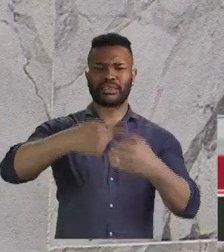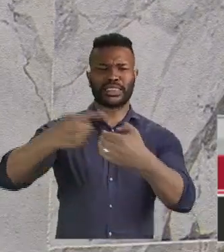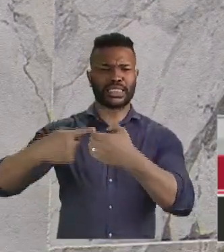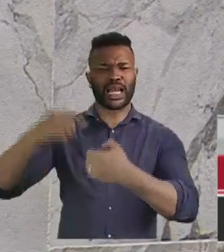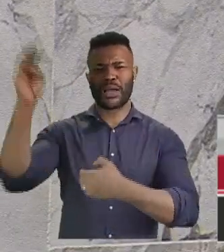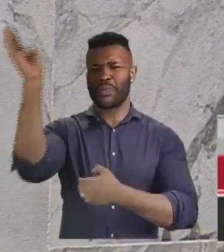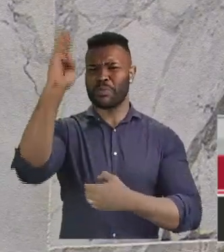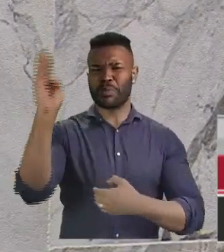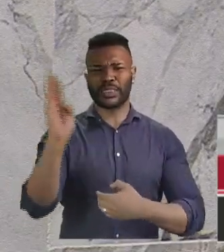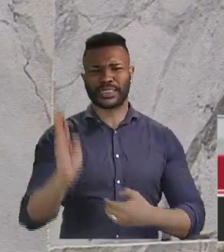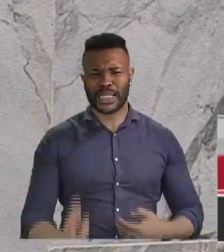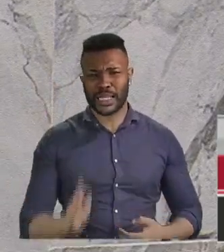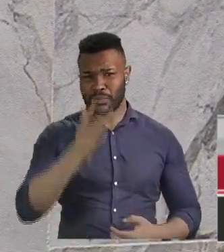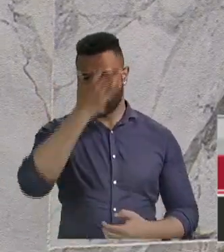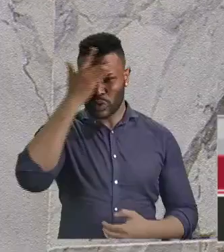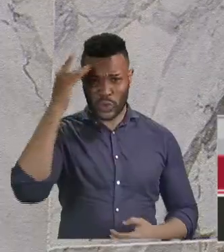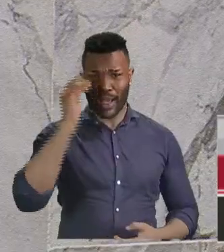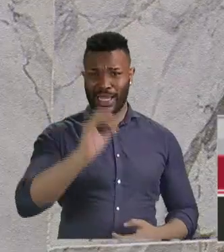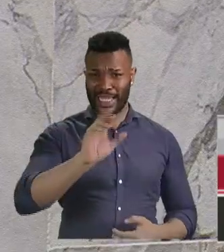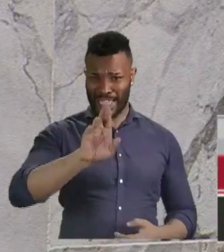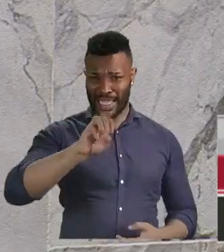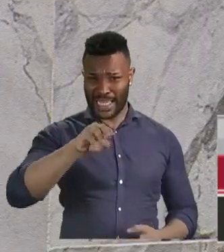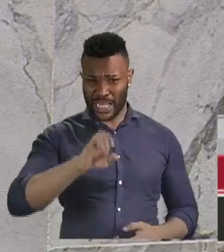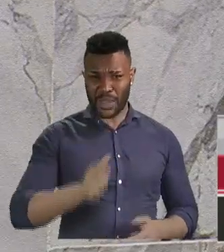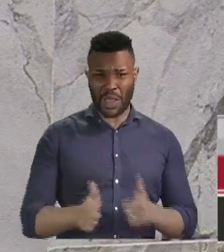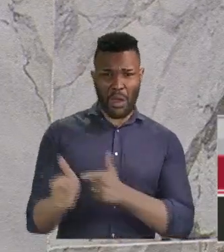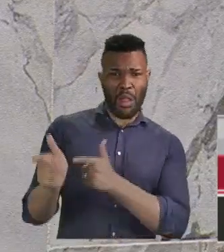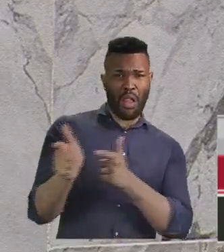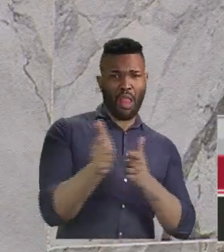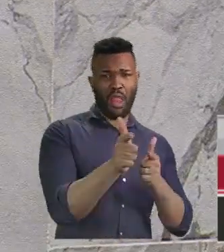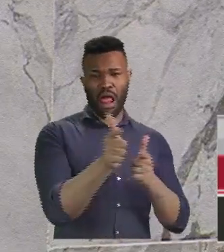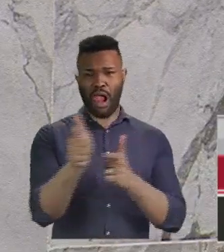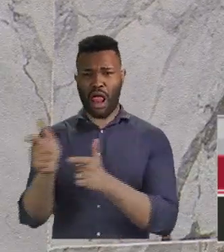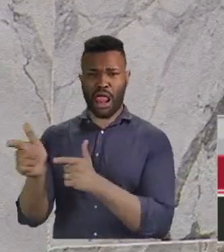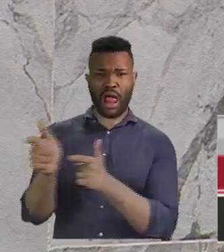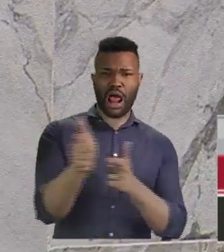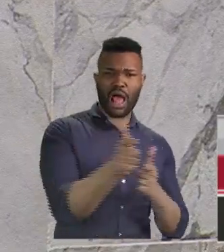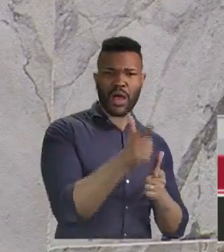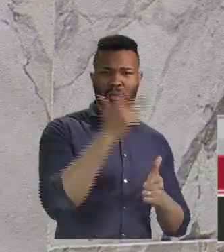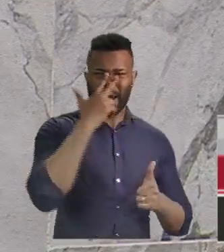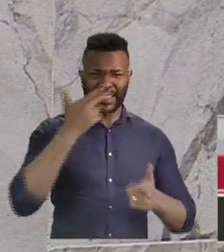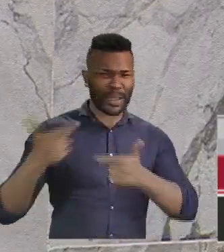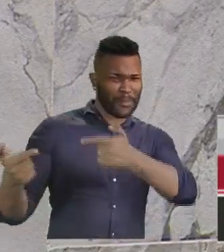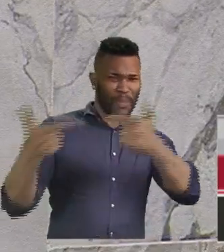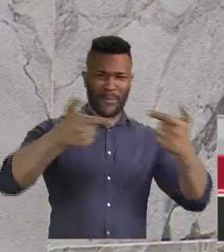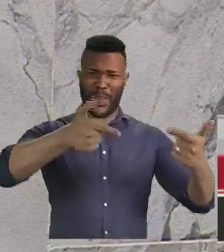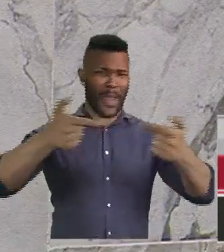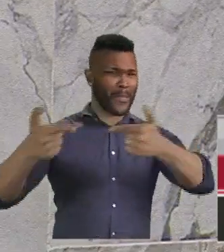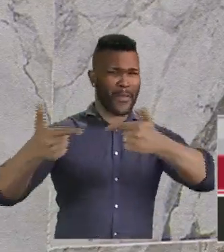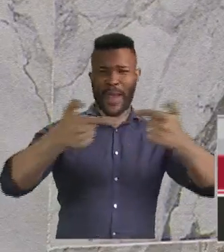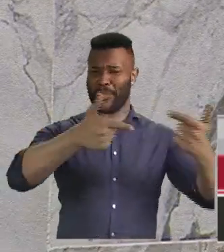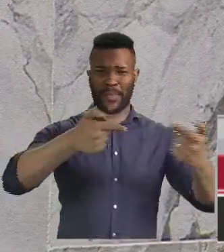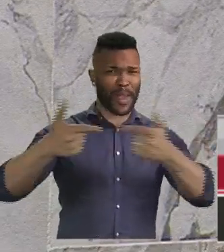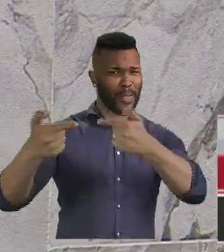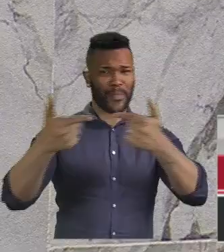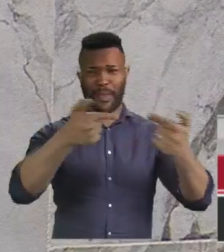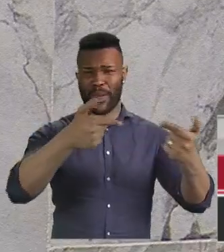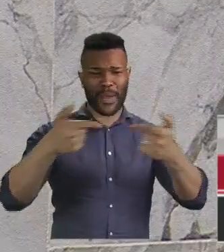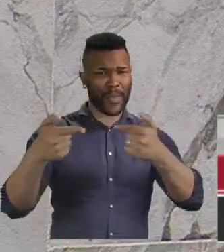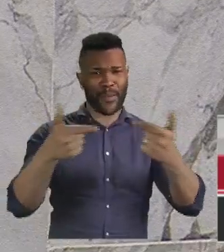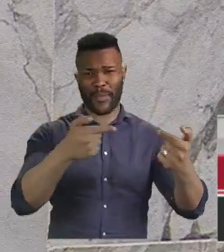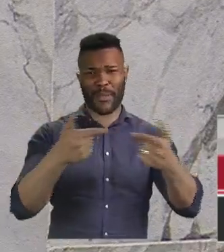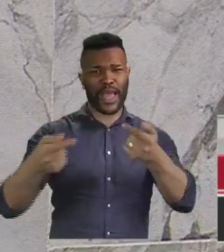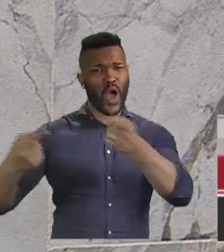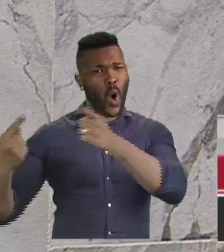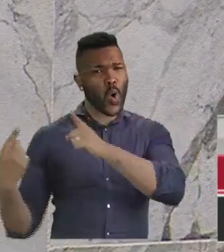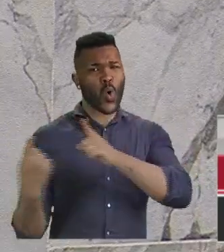brasileiras, criminosos andando com fuzis como uma verdadeira guerra contra